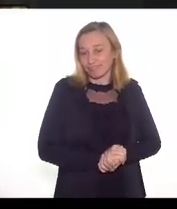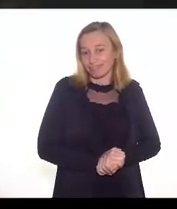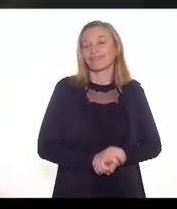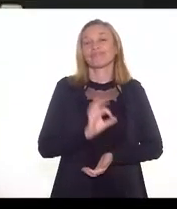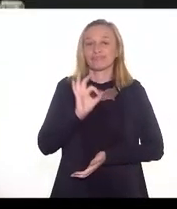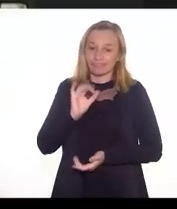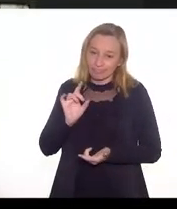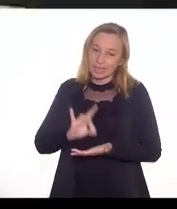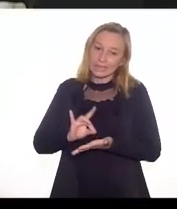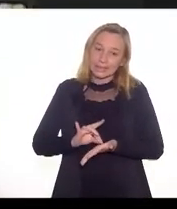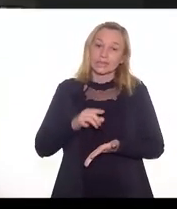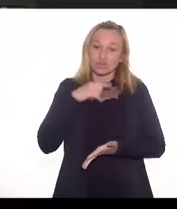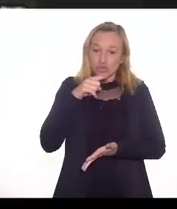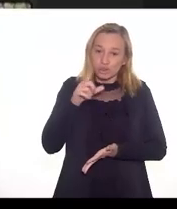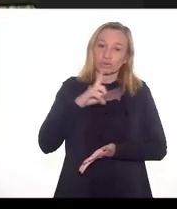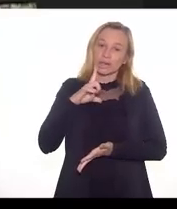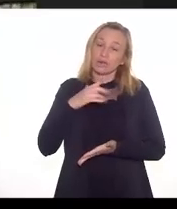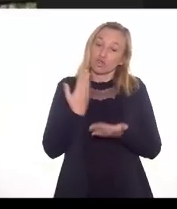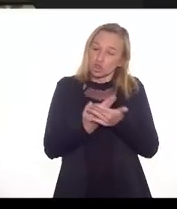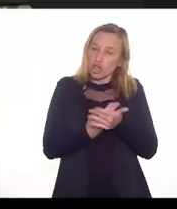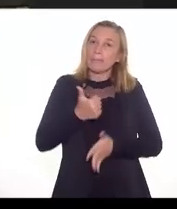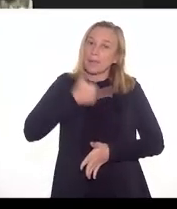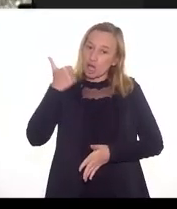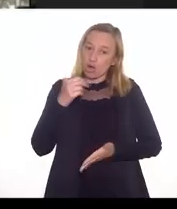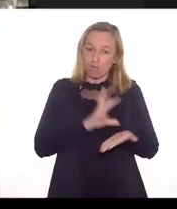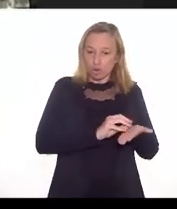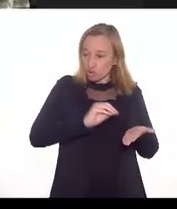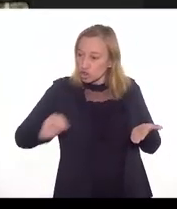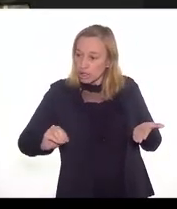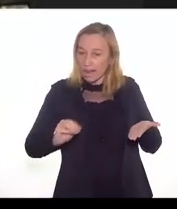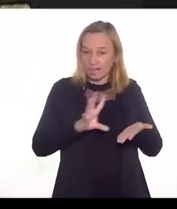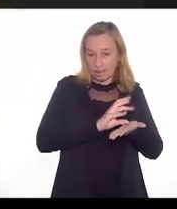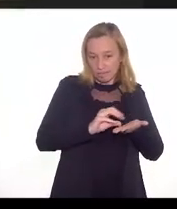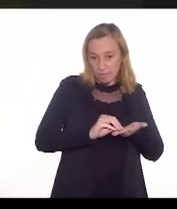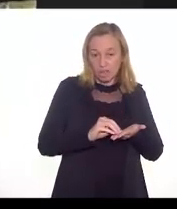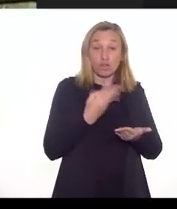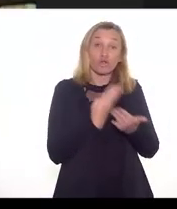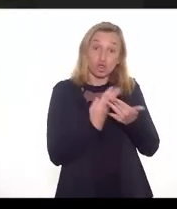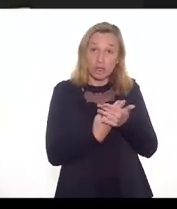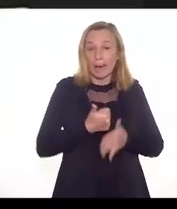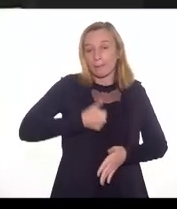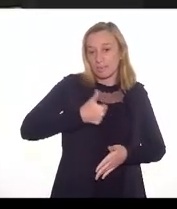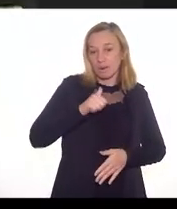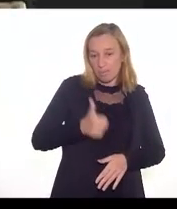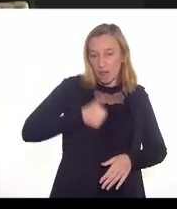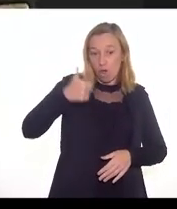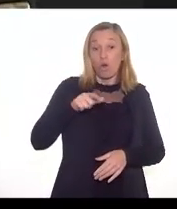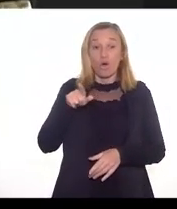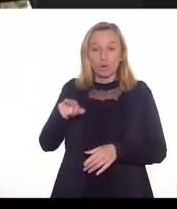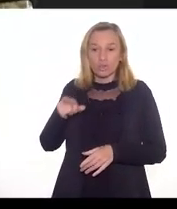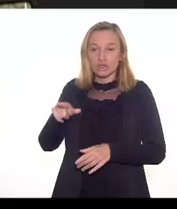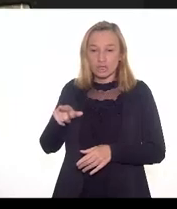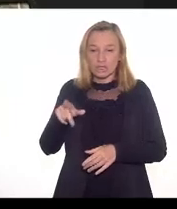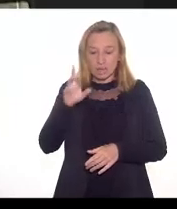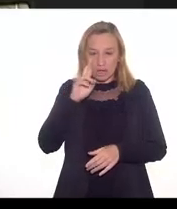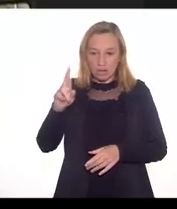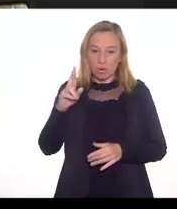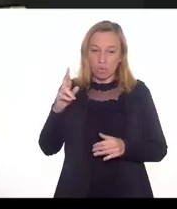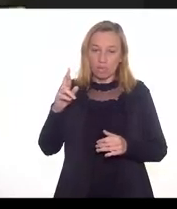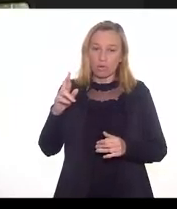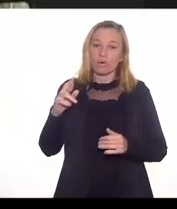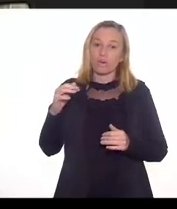Eu tenho dúvidas. Dúvidas mesmo. Eu vou estudar melhor nesse projeto. Eu vou tirar de pauta. Eu vou estudar, mas eu tenho dúvida. E Vossa Excelência acabou de, na minha opinião, levantar